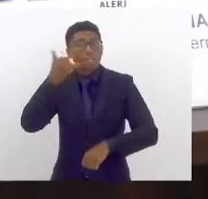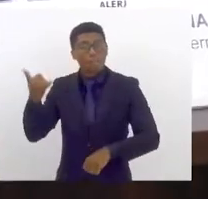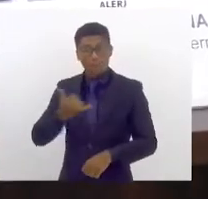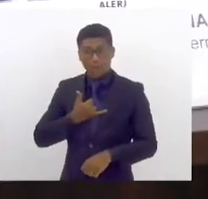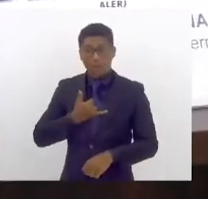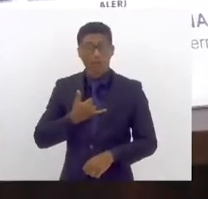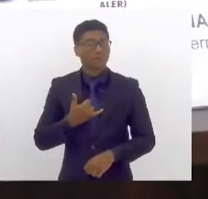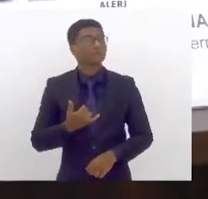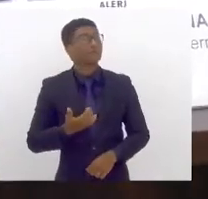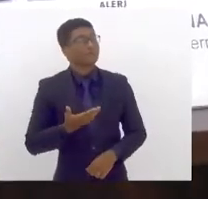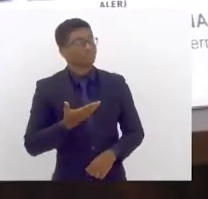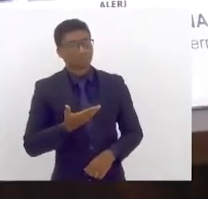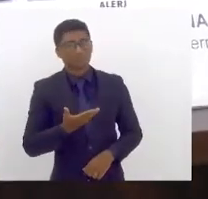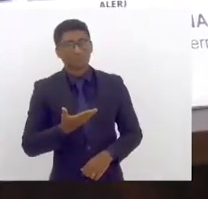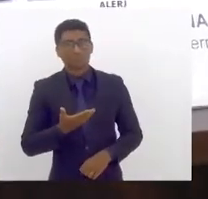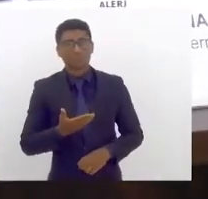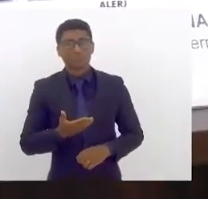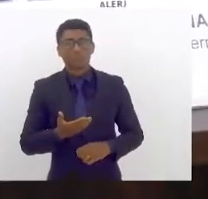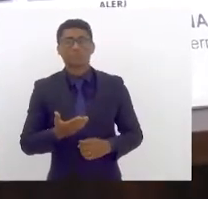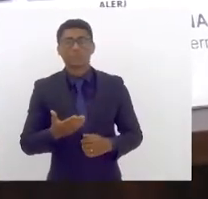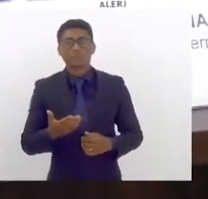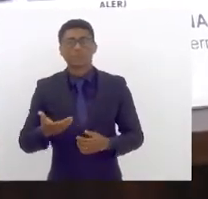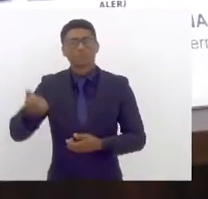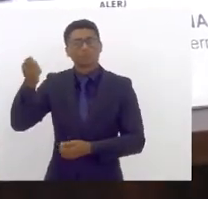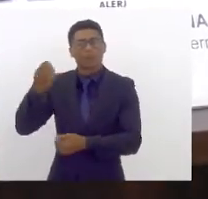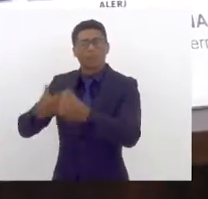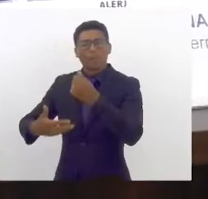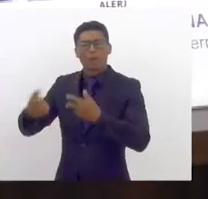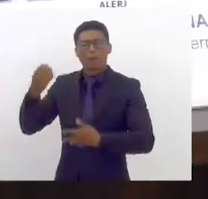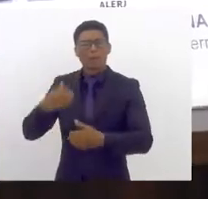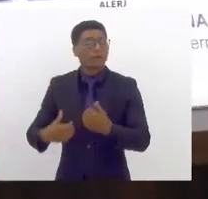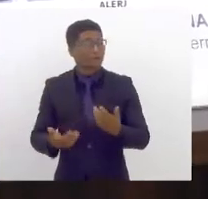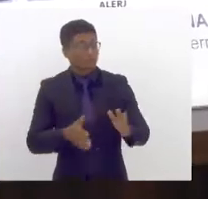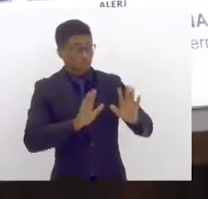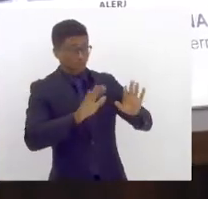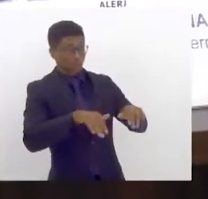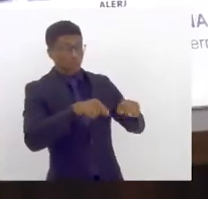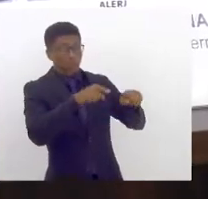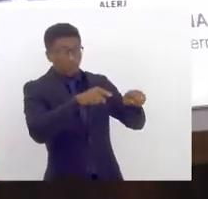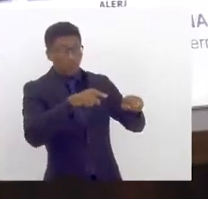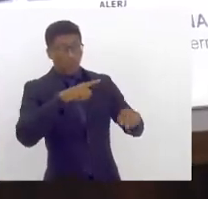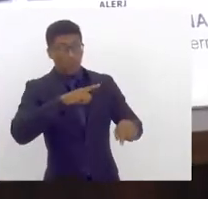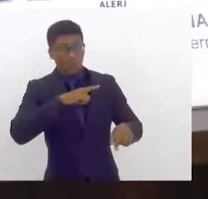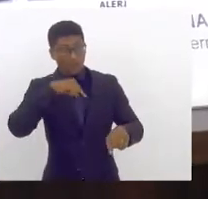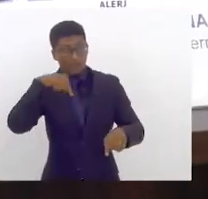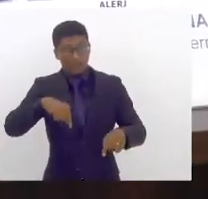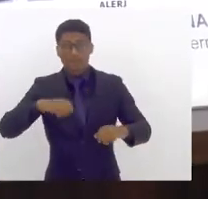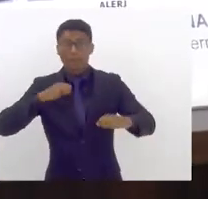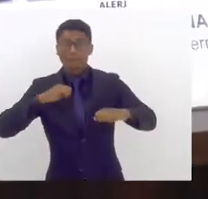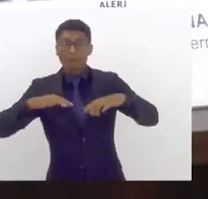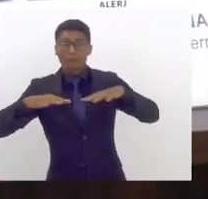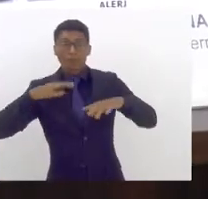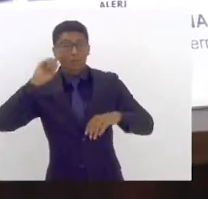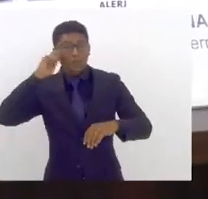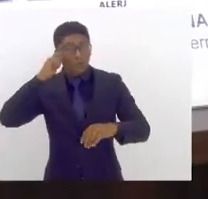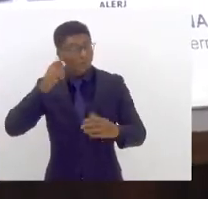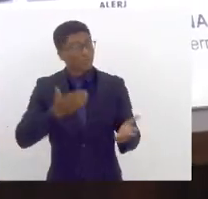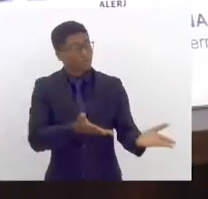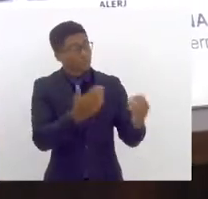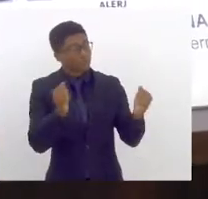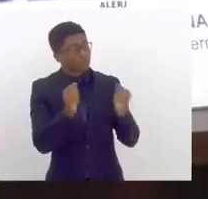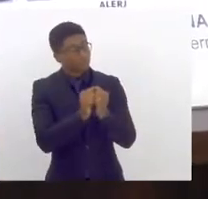me me me inserindo na na na na situação Aí falava Andreia tem um tem uma coisa aqui do movimento negro e vamos fazer